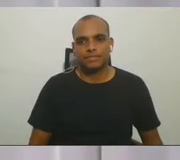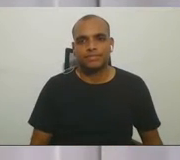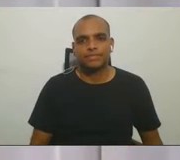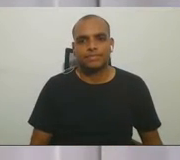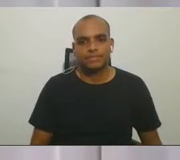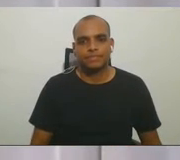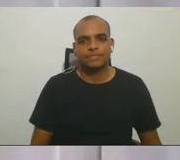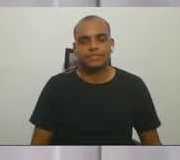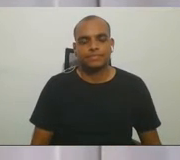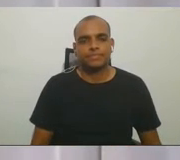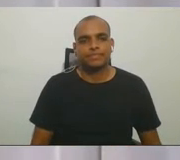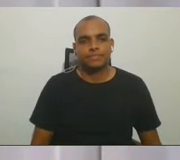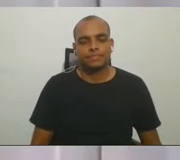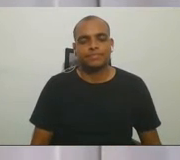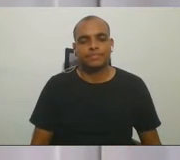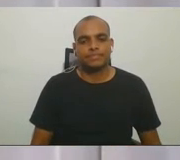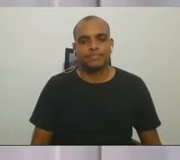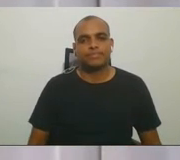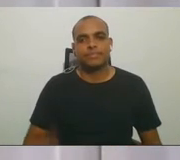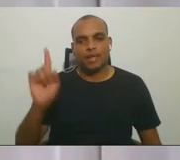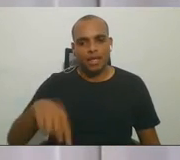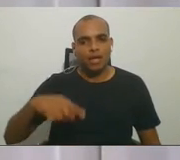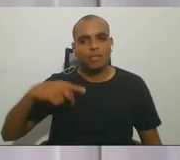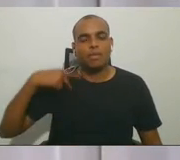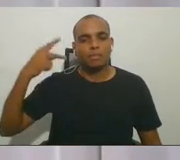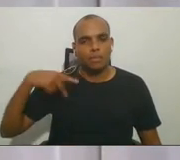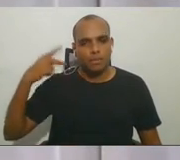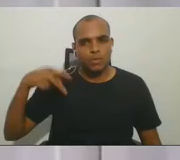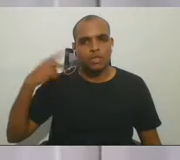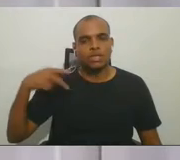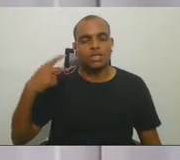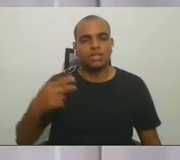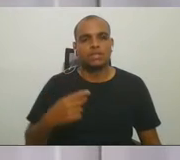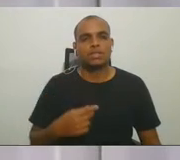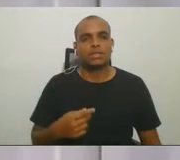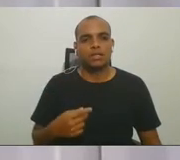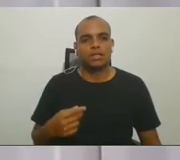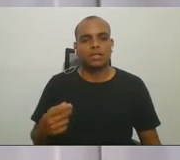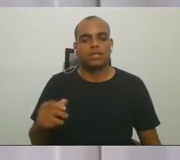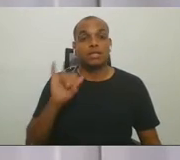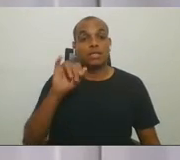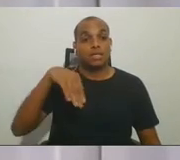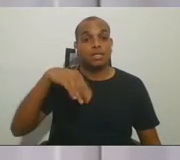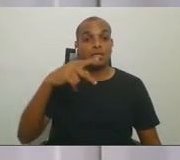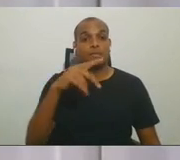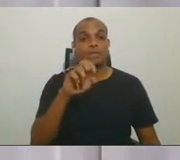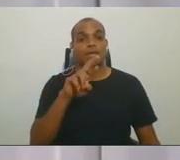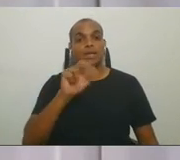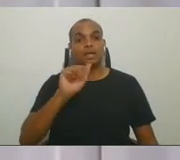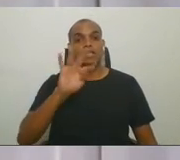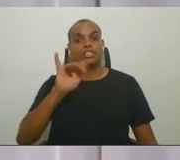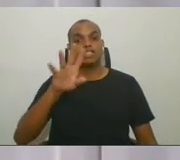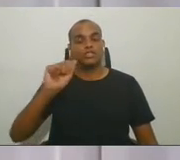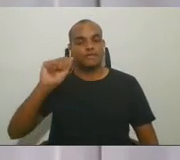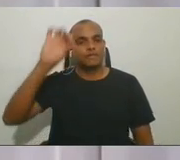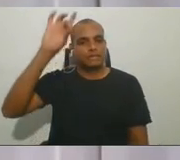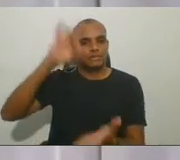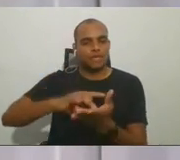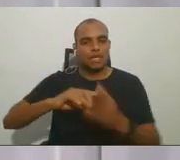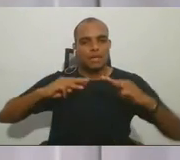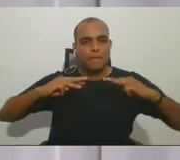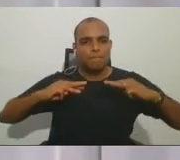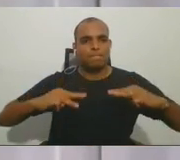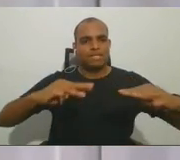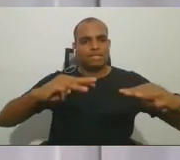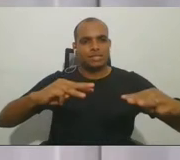Isso é uma política muito imperativa. De fato, tanto o Ministério da Nação como o